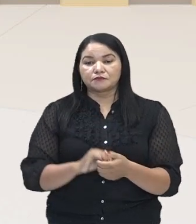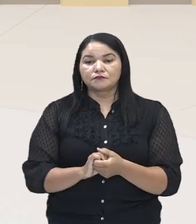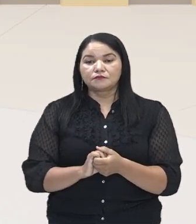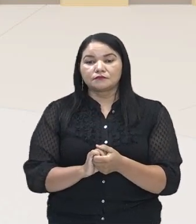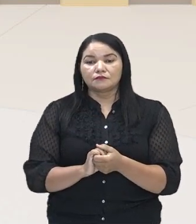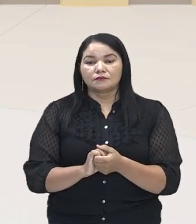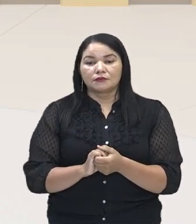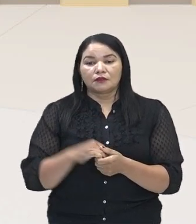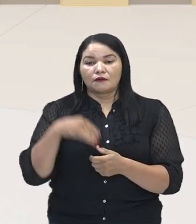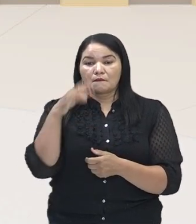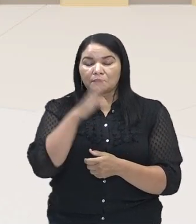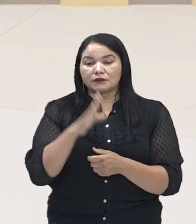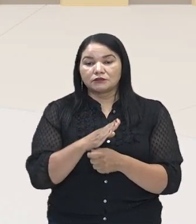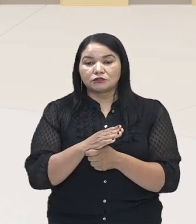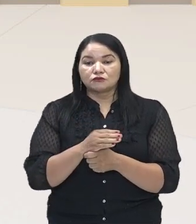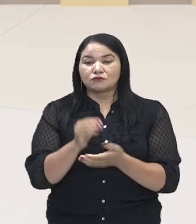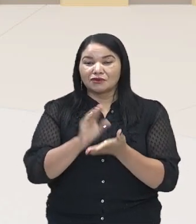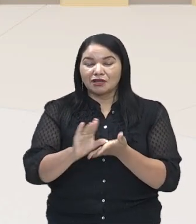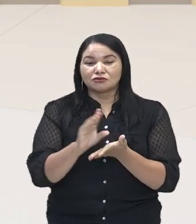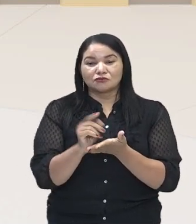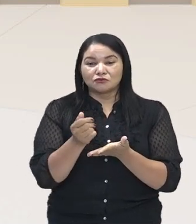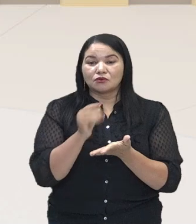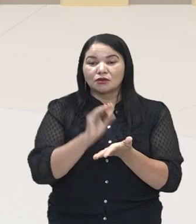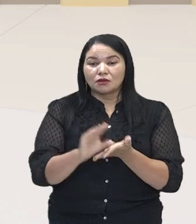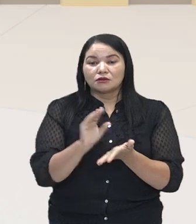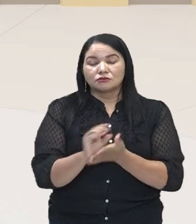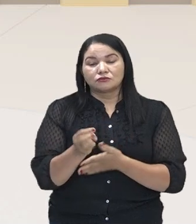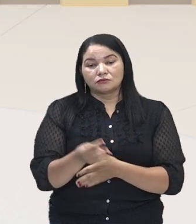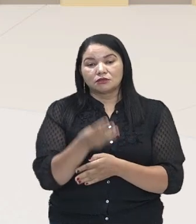Então, o Brasil gastou